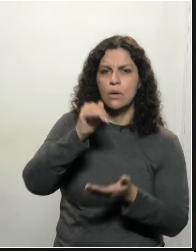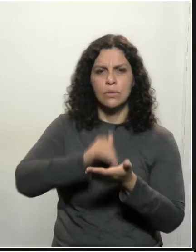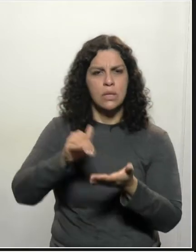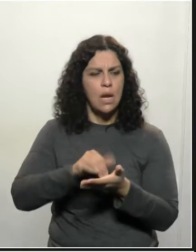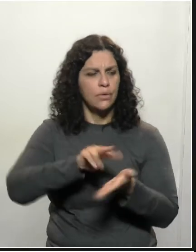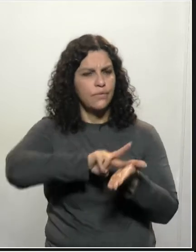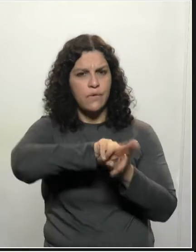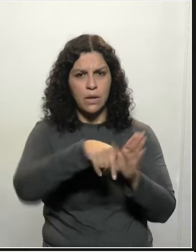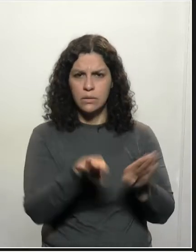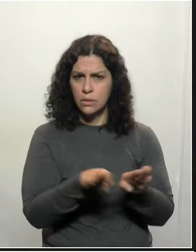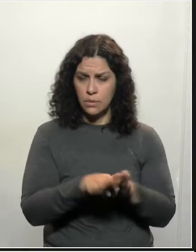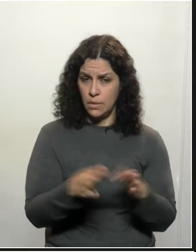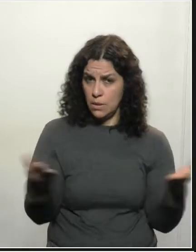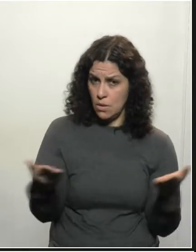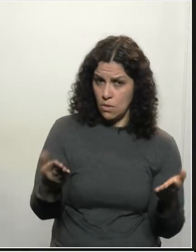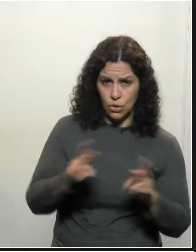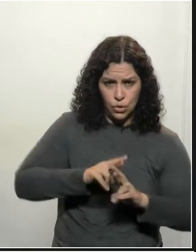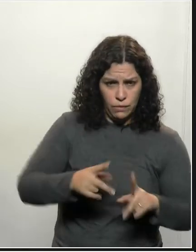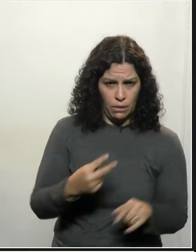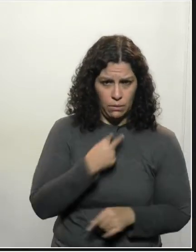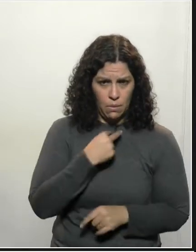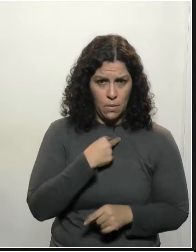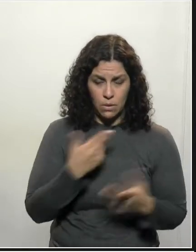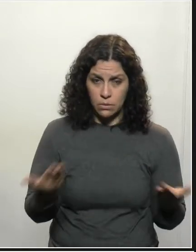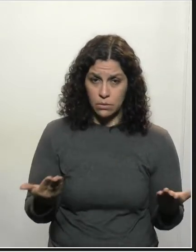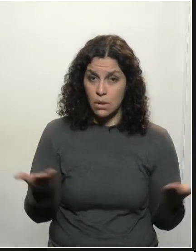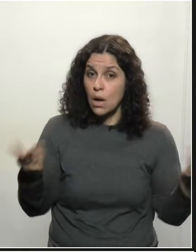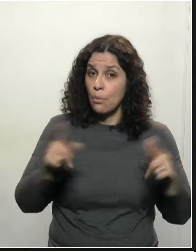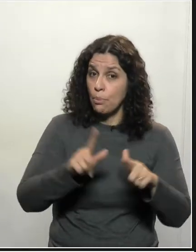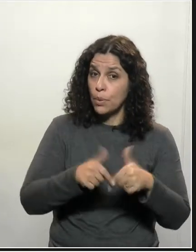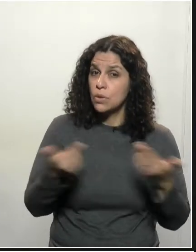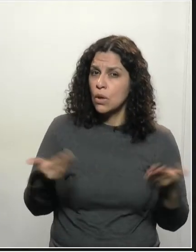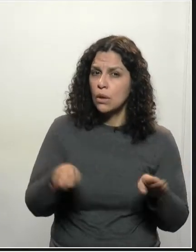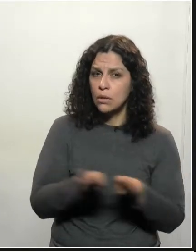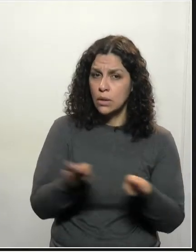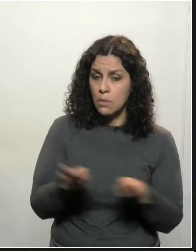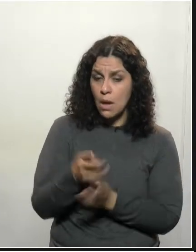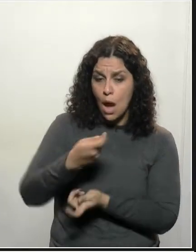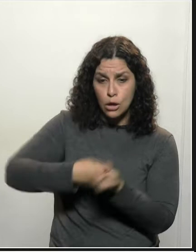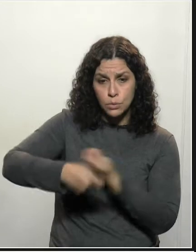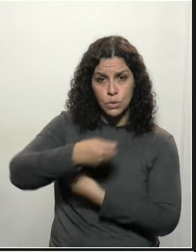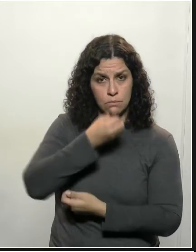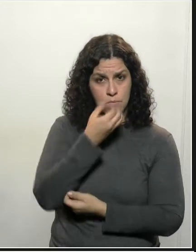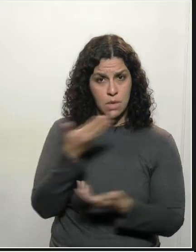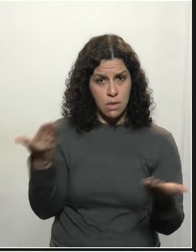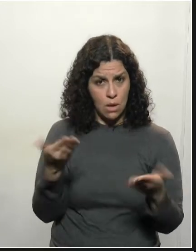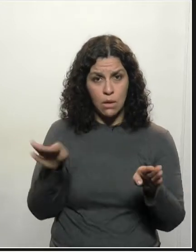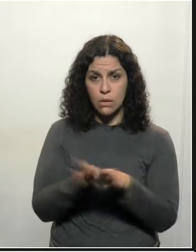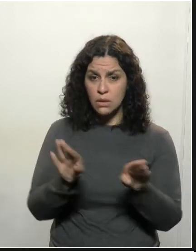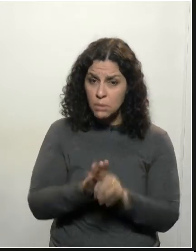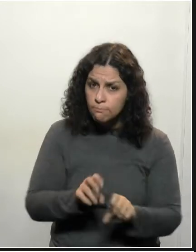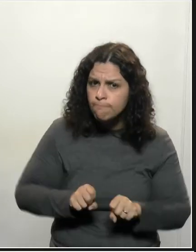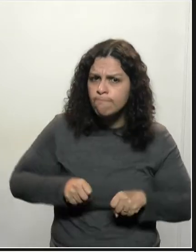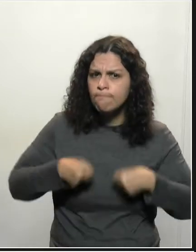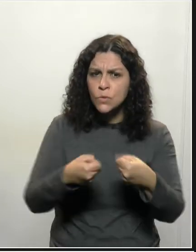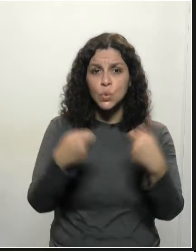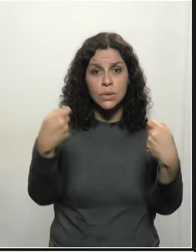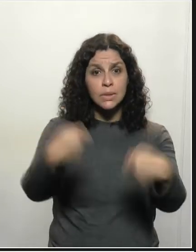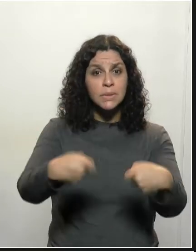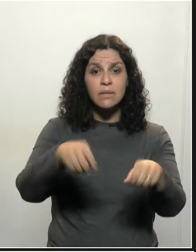secretários. Não poderia ser diferente. Portanto, fez uma boa administração e está fazendo o enfrentamento que é